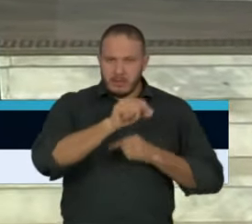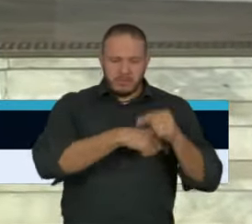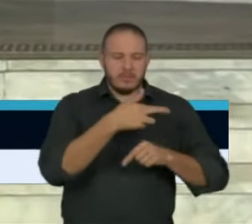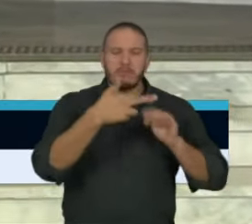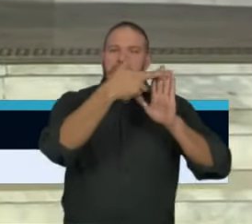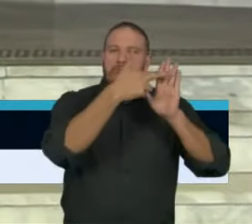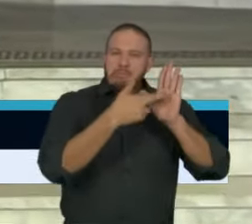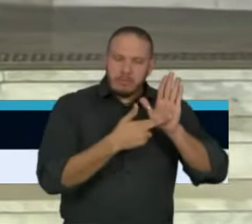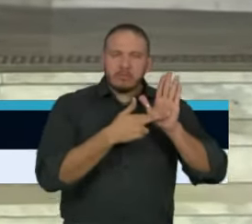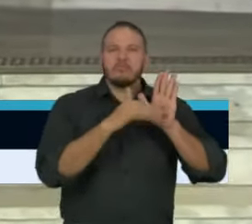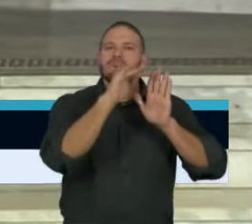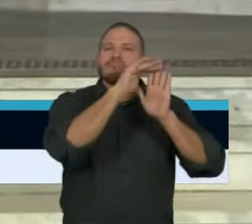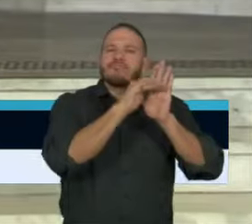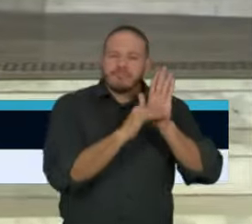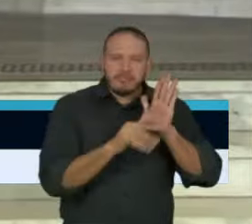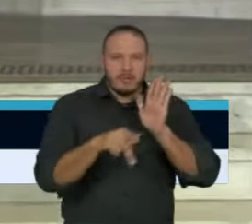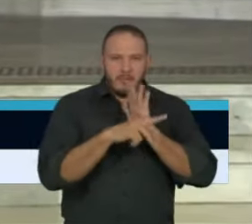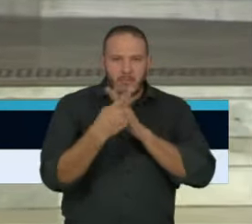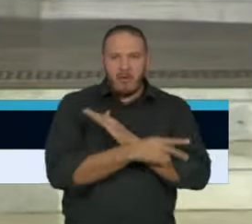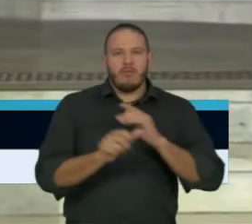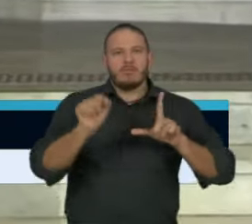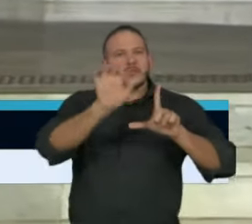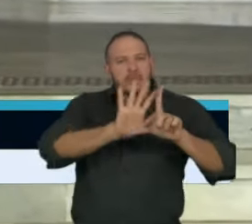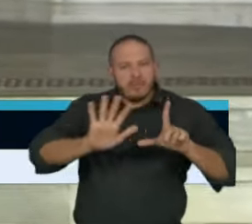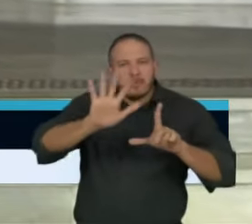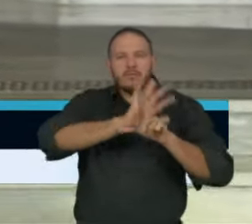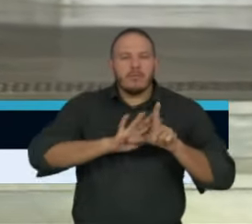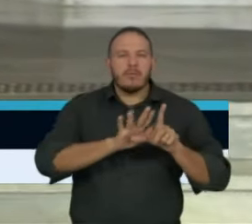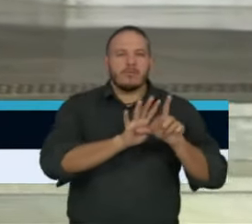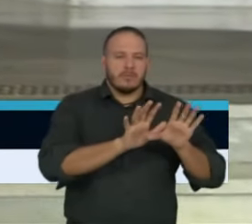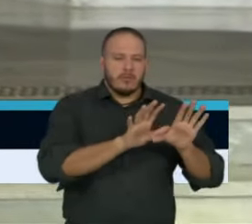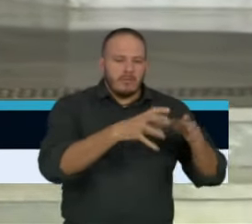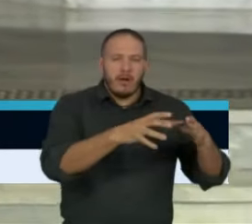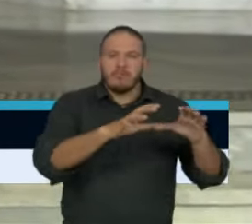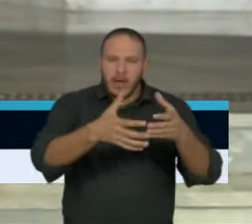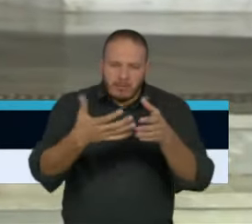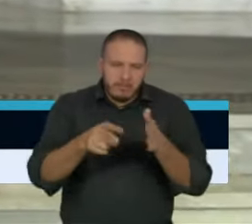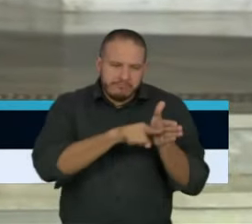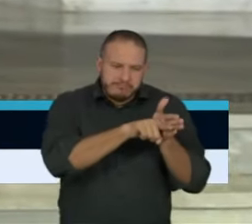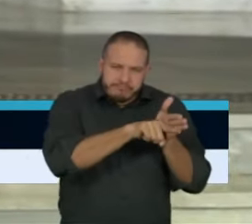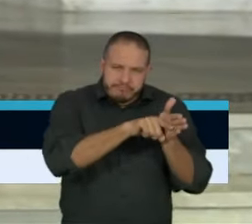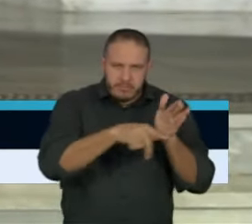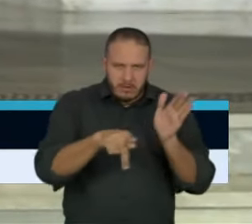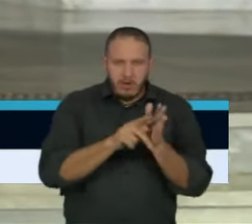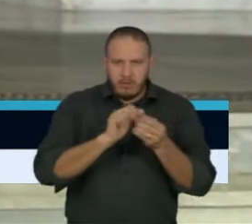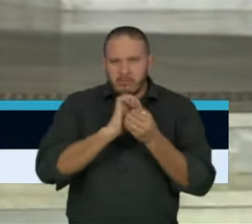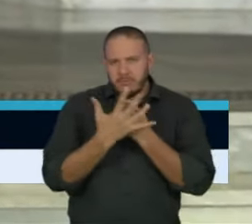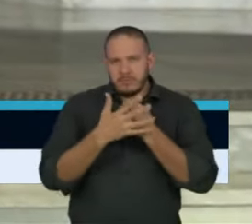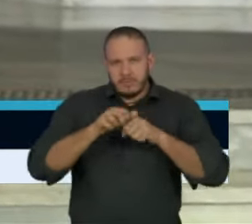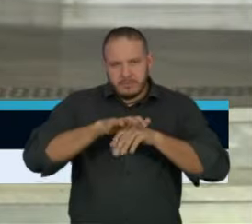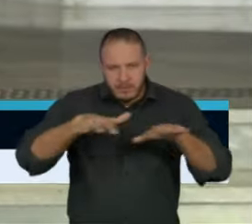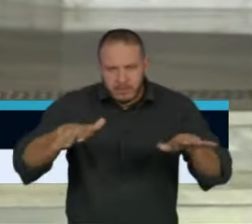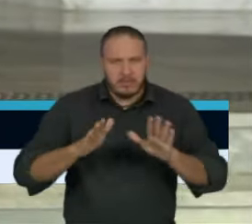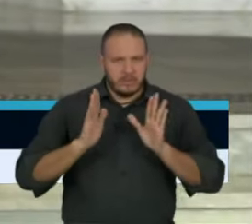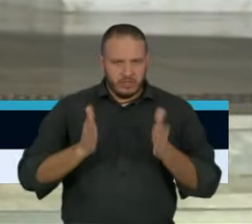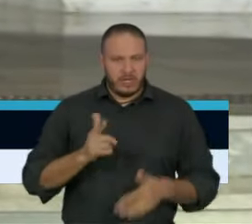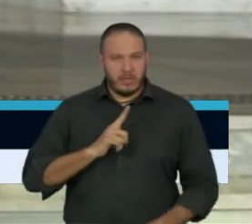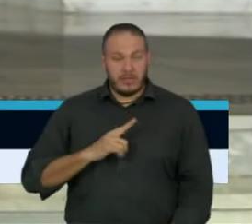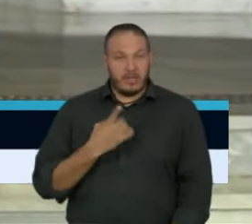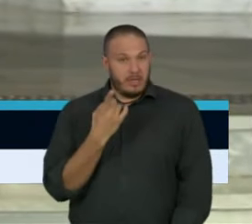o funcionamento dessa plataforma de laboratórios para o Covid-19. Nós temos já 10